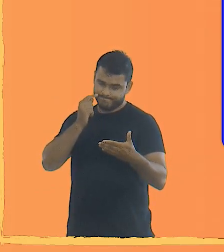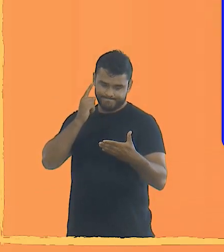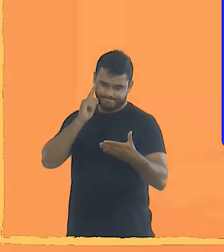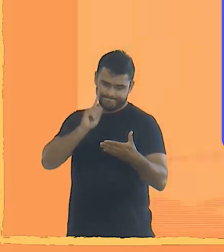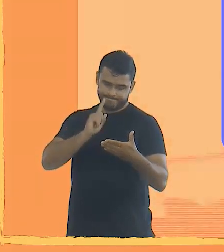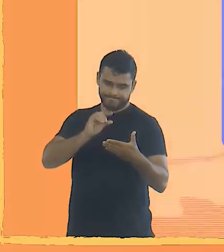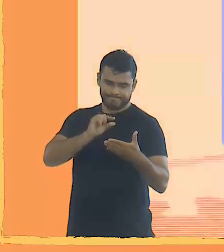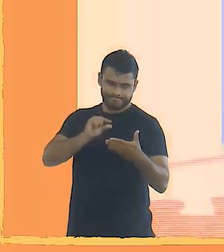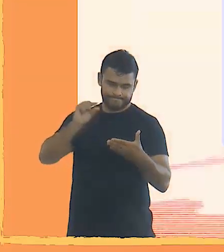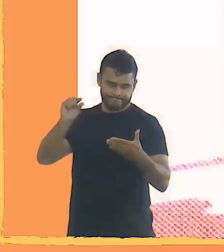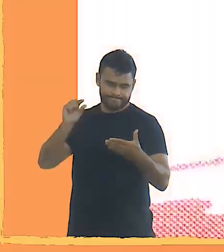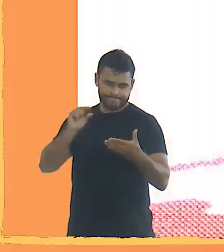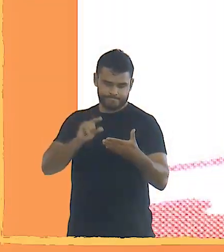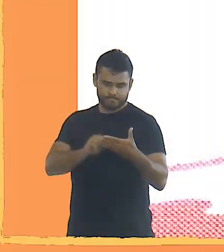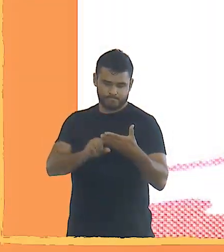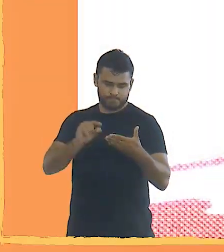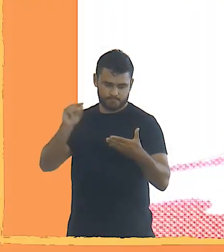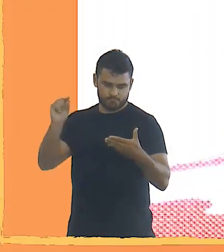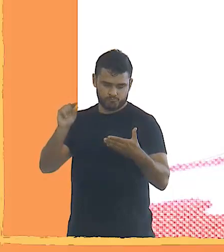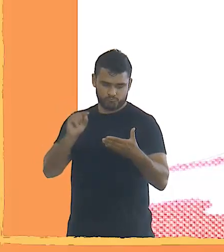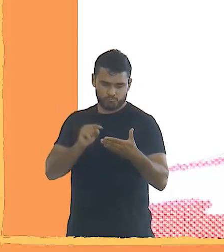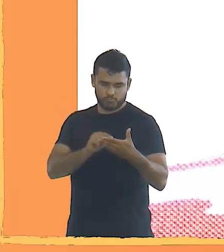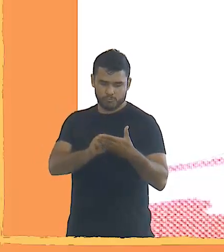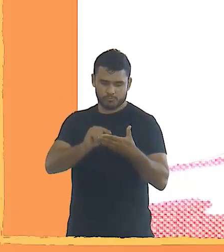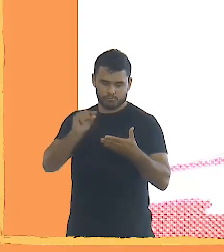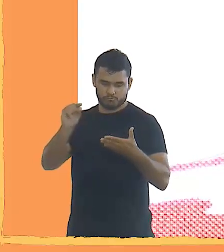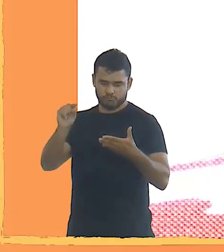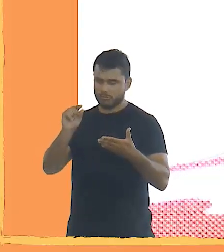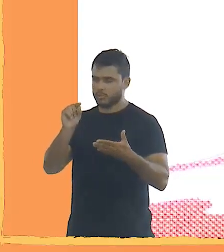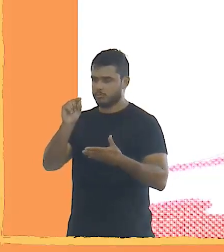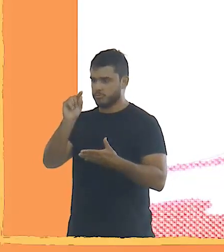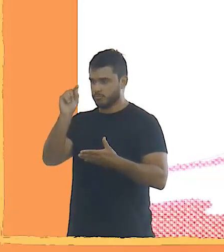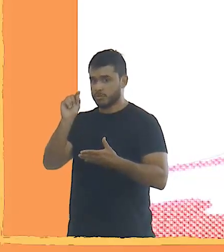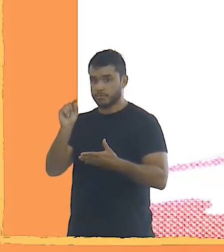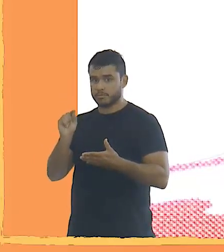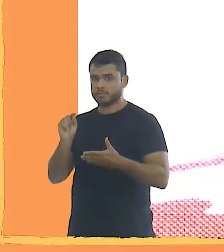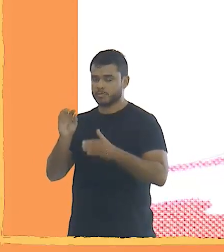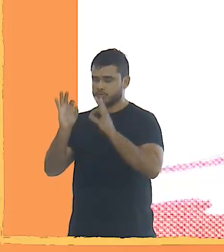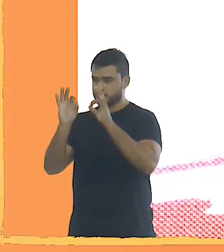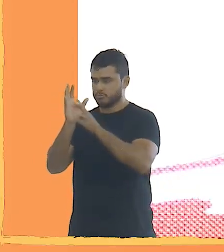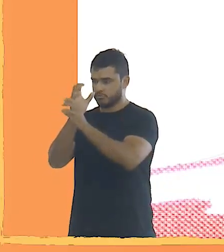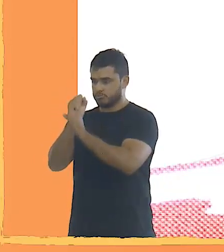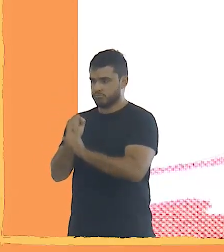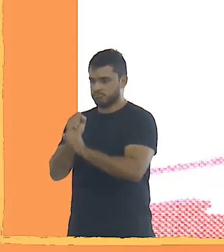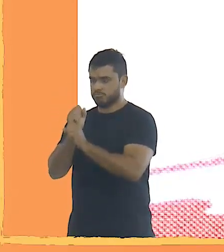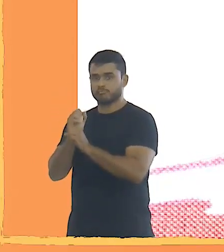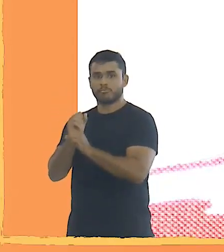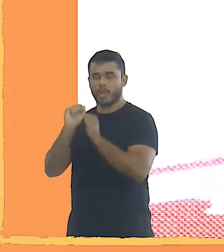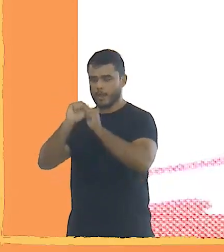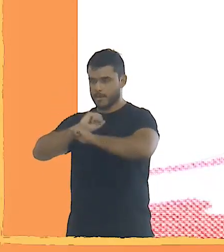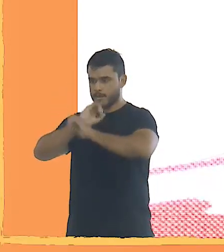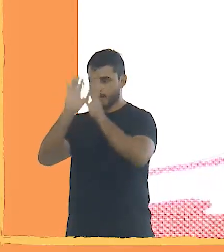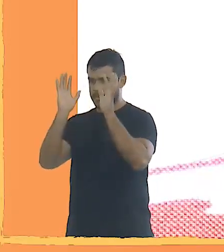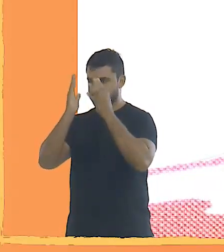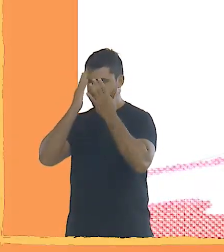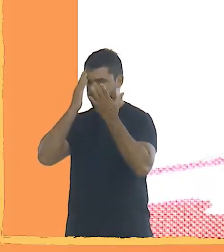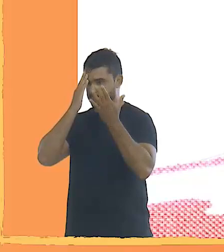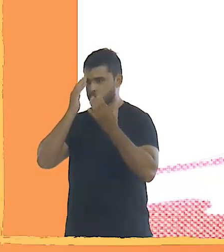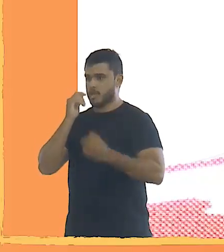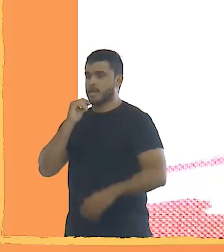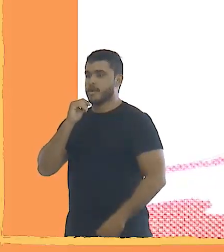essas etapas bem evidenciadas, bem indicadas e coloca as quantidades e multiplica, você encontra a resposta final. Joia